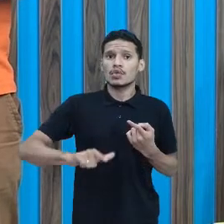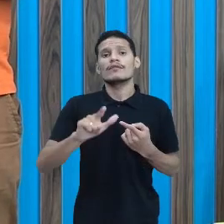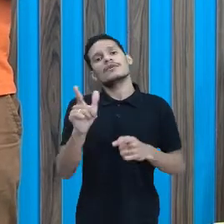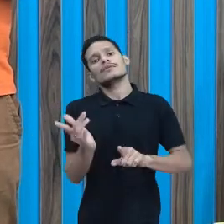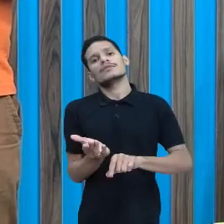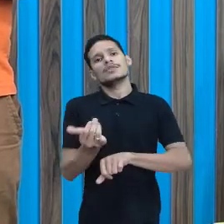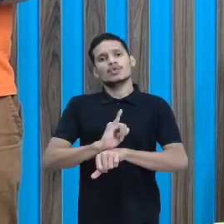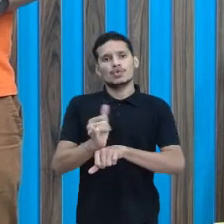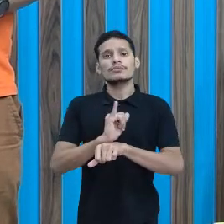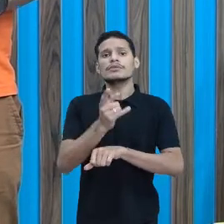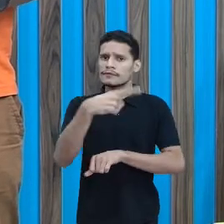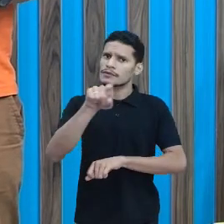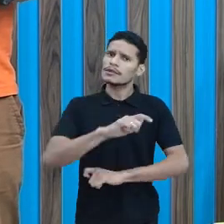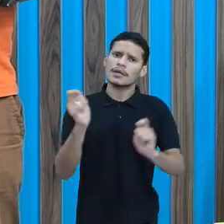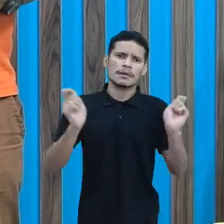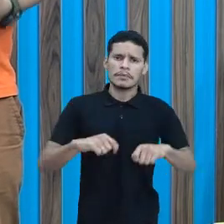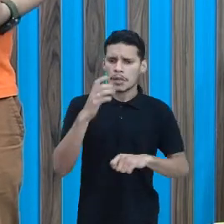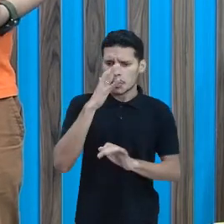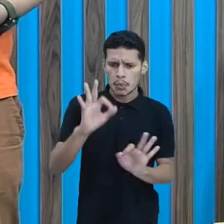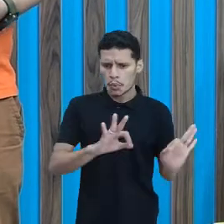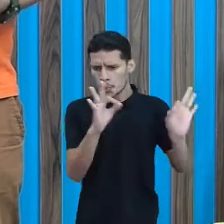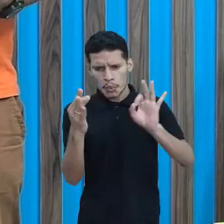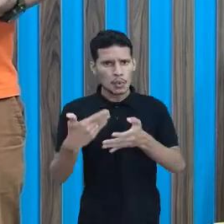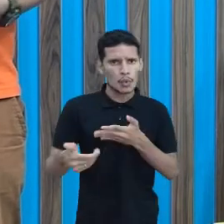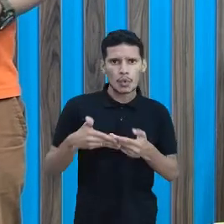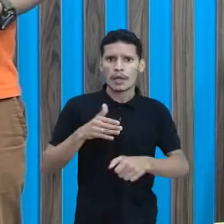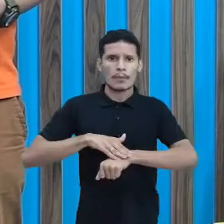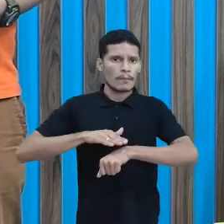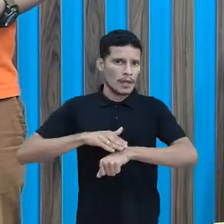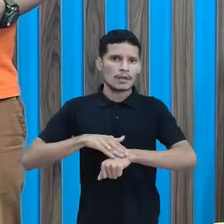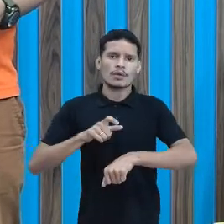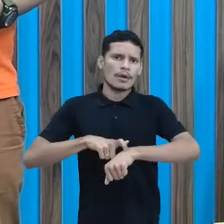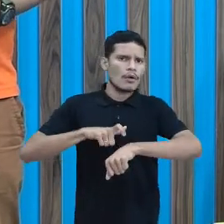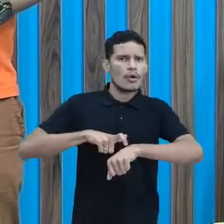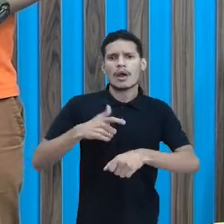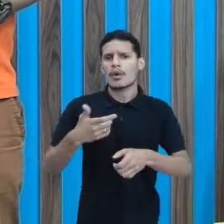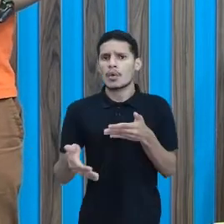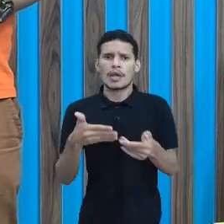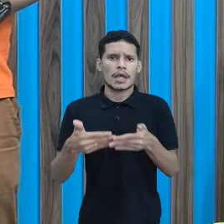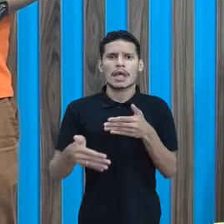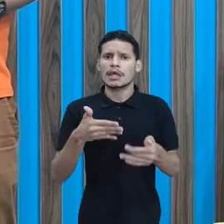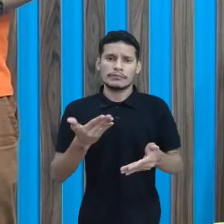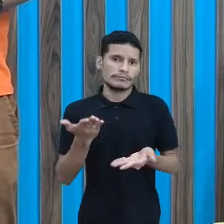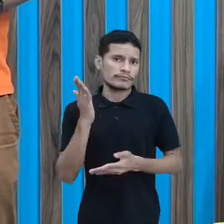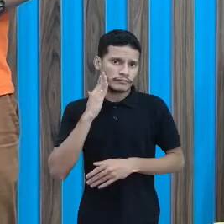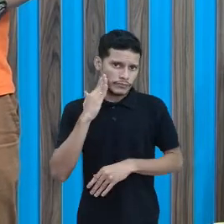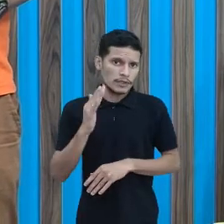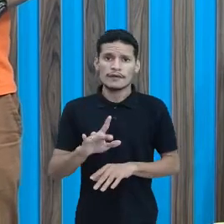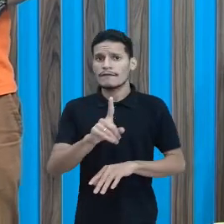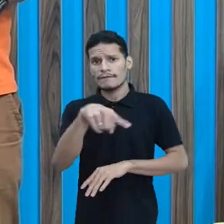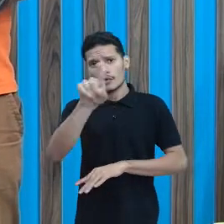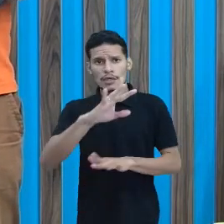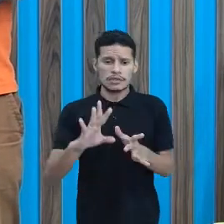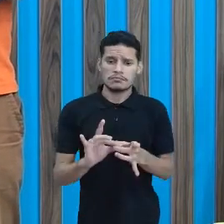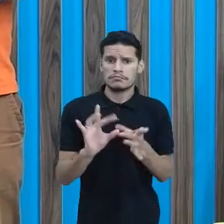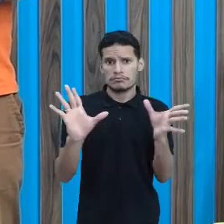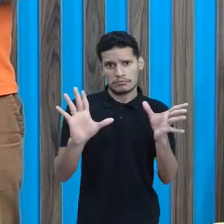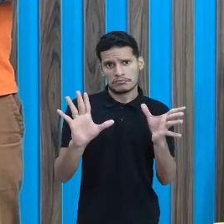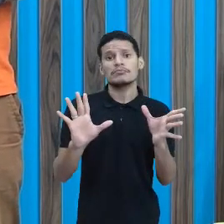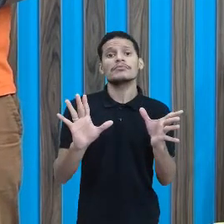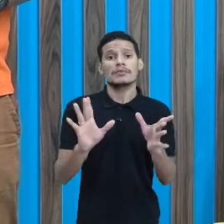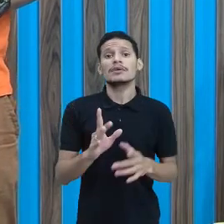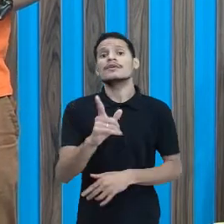você pode ver essa reprise a hora que você quiser, no seu contraturno, né, no seu tempo aí livre. Você